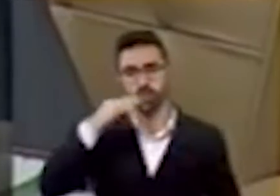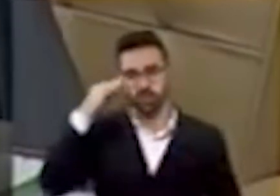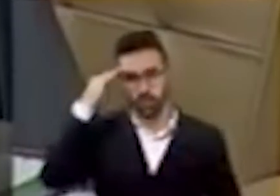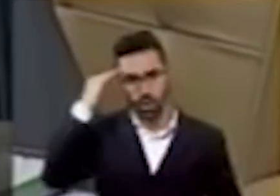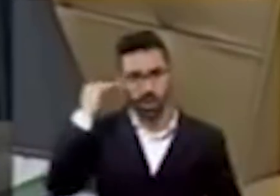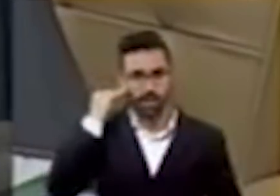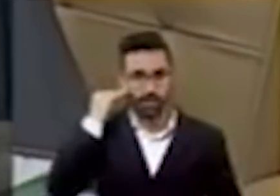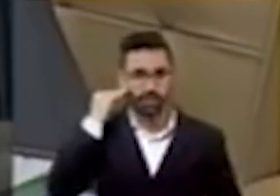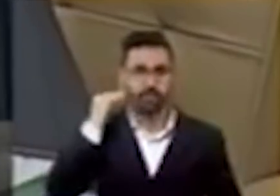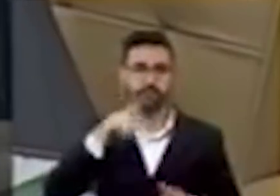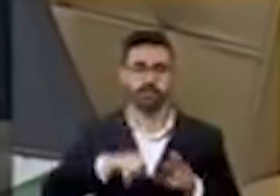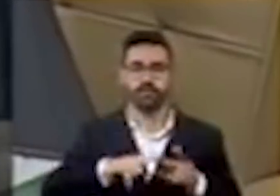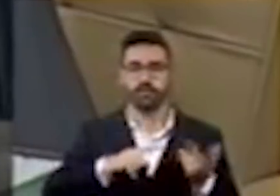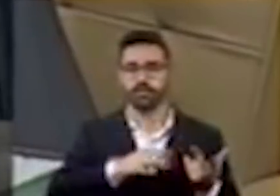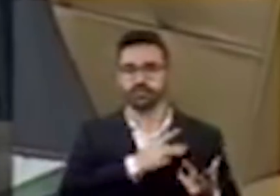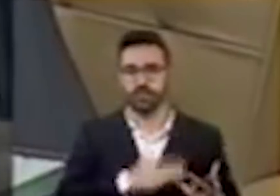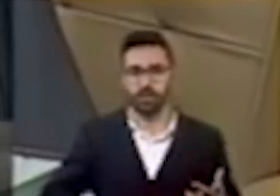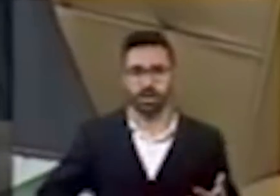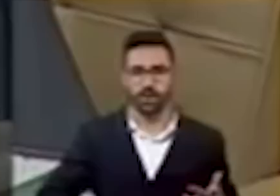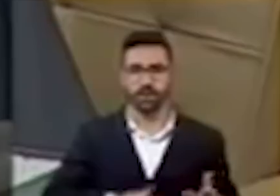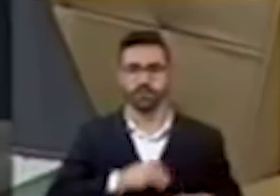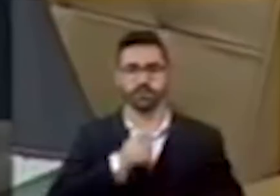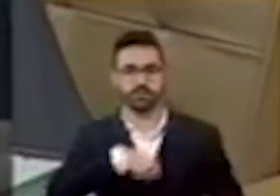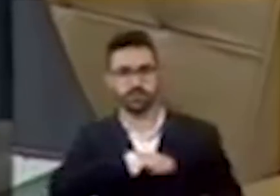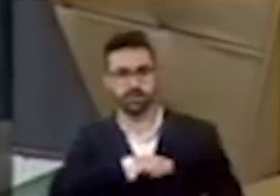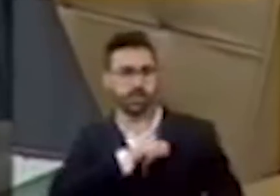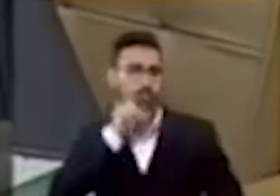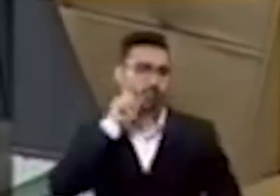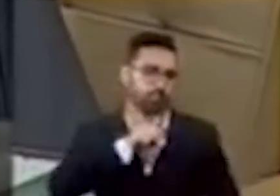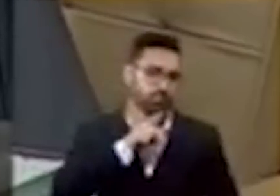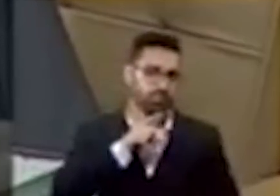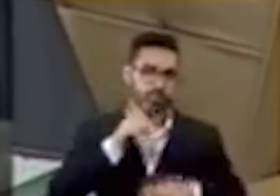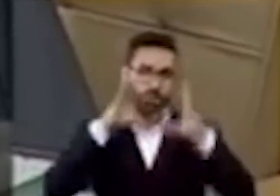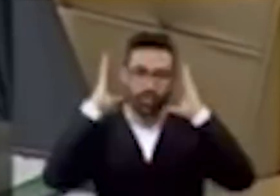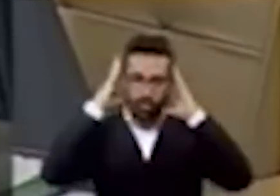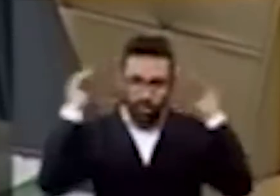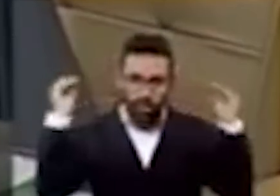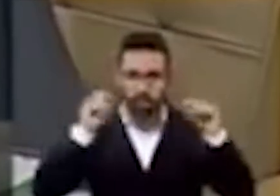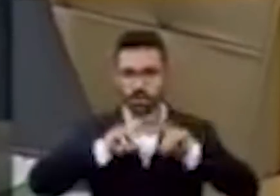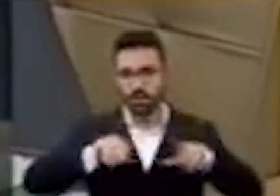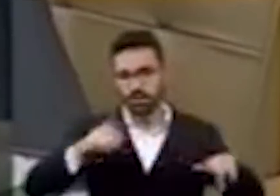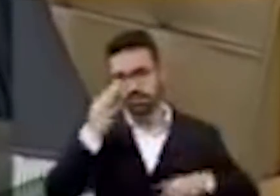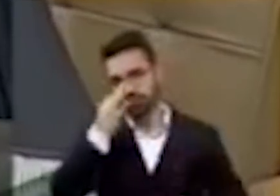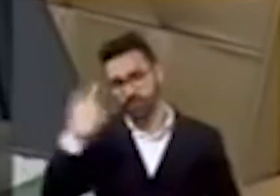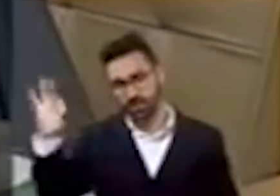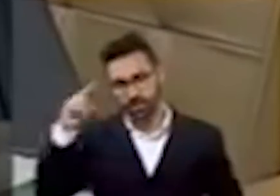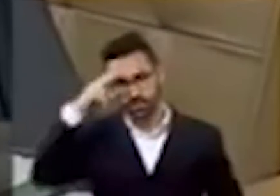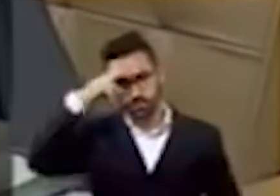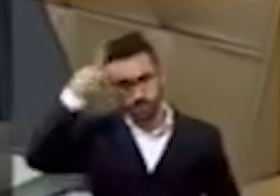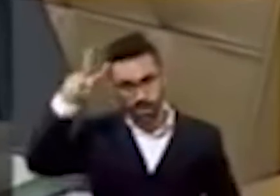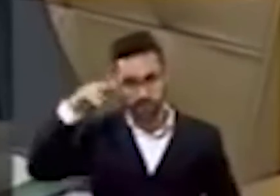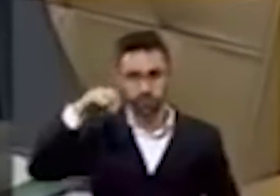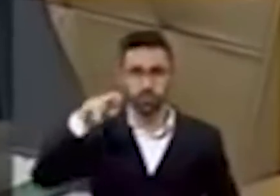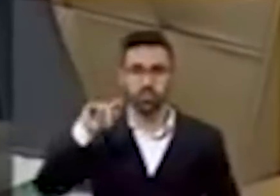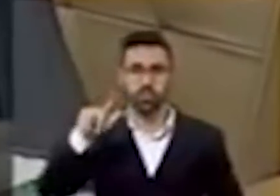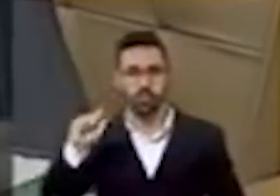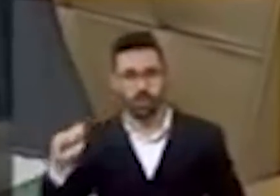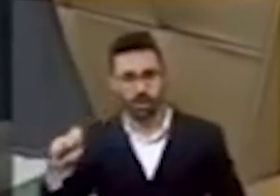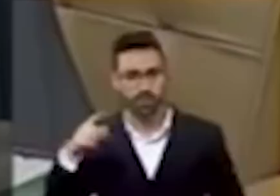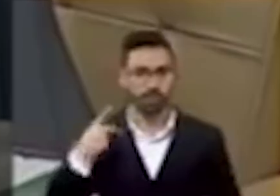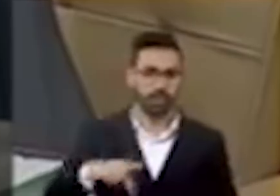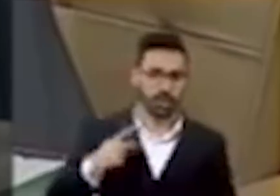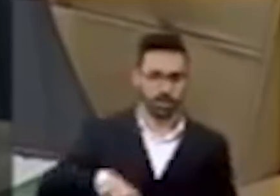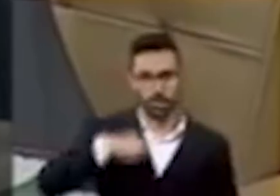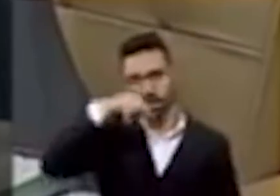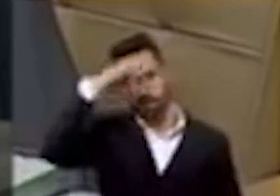Bélgica, Cuba, Dinamarca, Espanha, Estados Unidos, Holanda, Índia, Luxemburgo, França, México, Noruega, Paraguai, Peru,